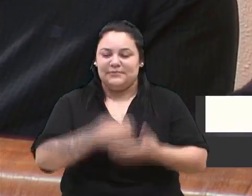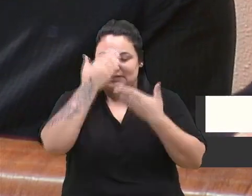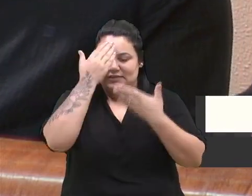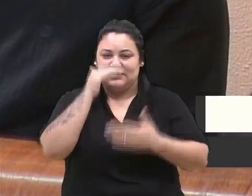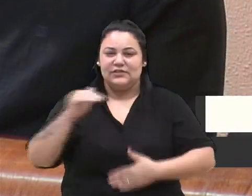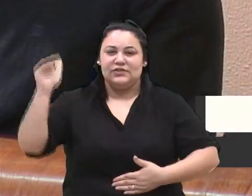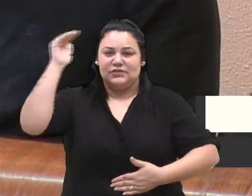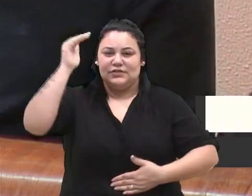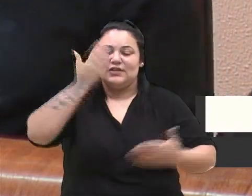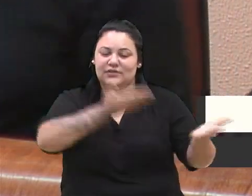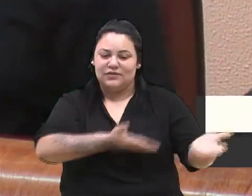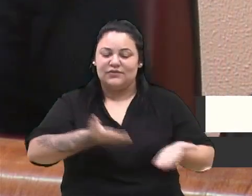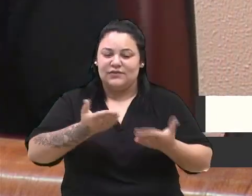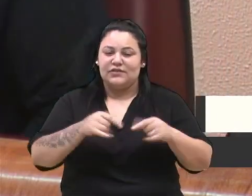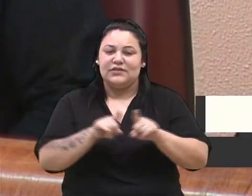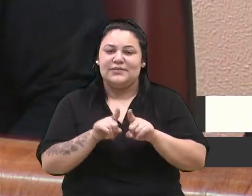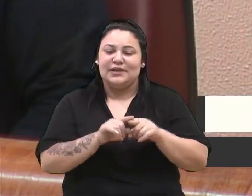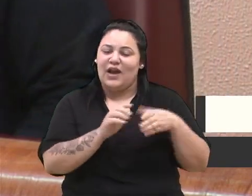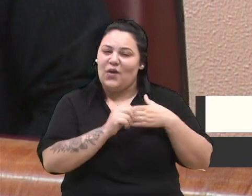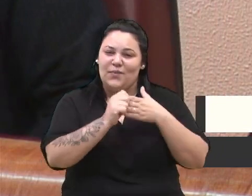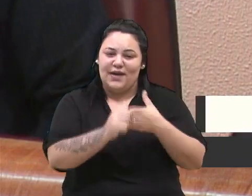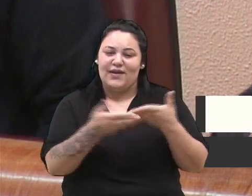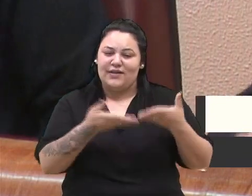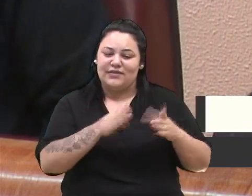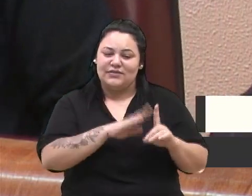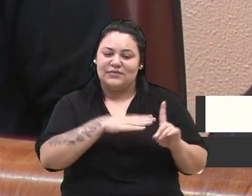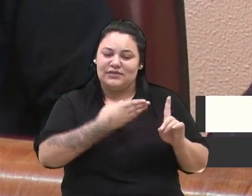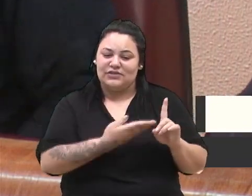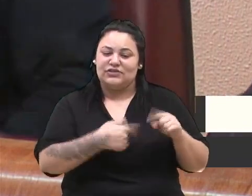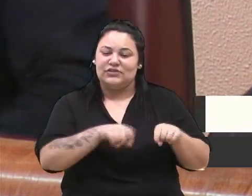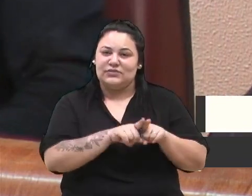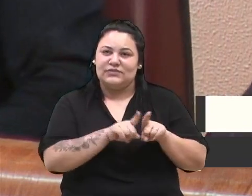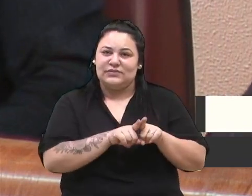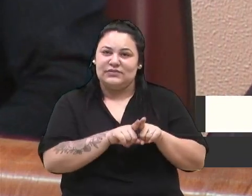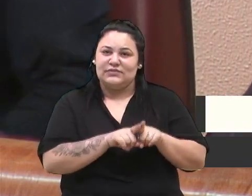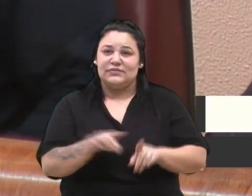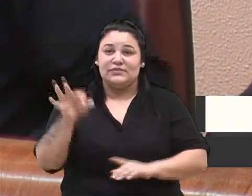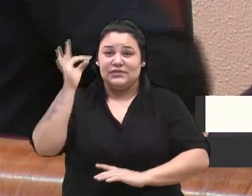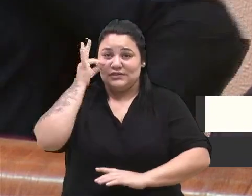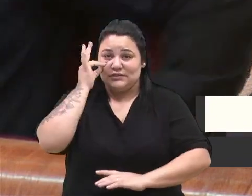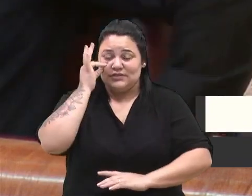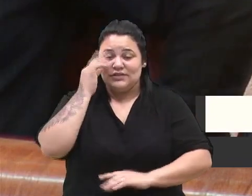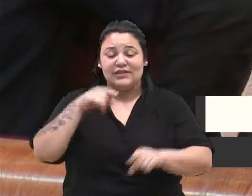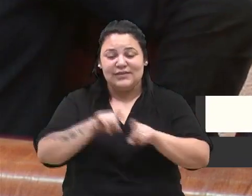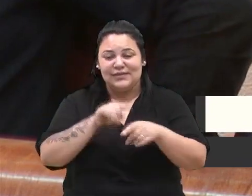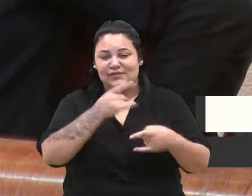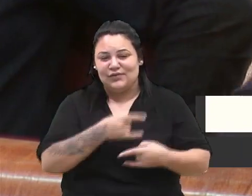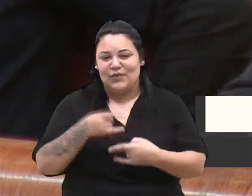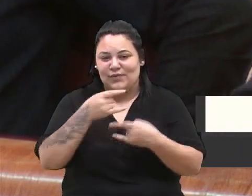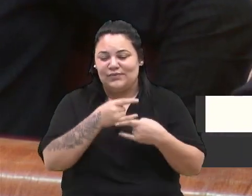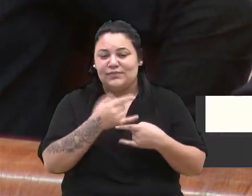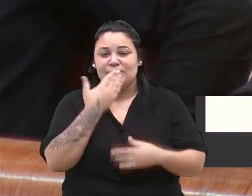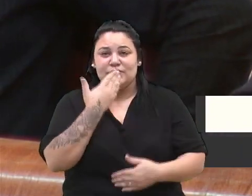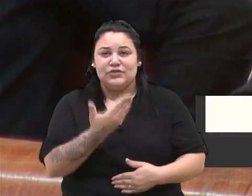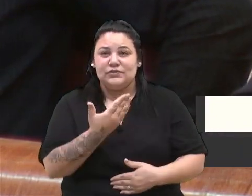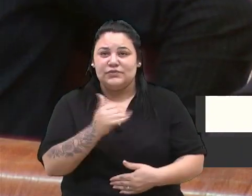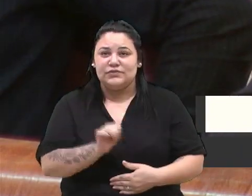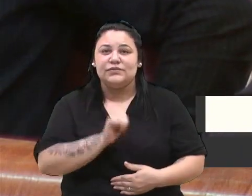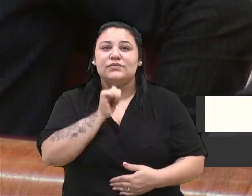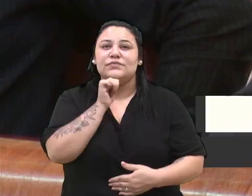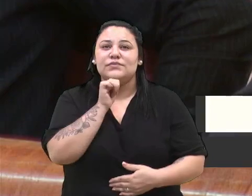autoridades, convidados que nos prestigiaram nesta homenagem, presencialmente e de forma virtual, pedimos a suspensão dos